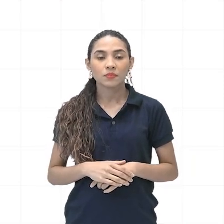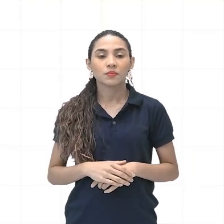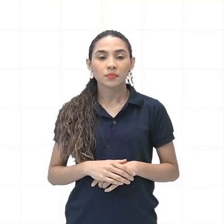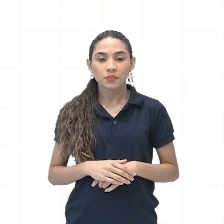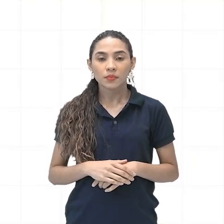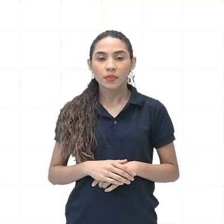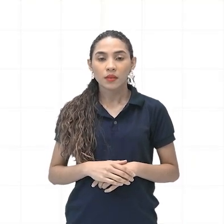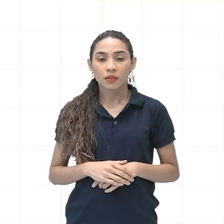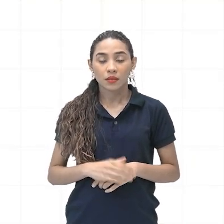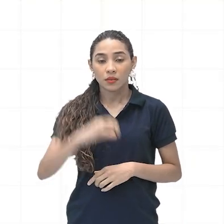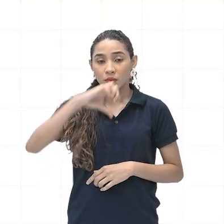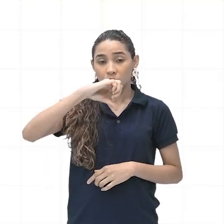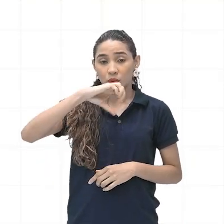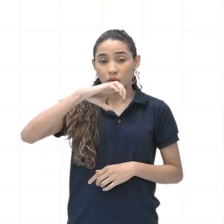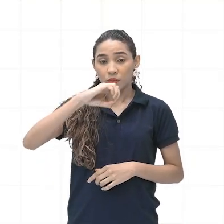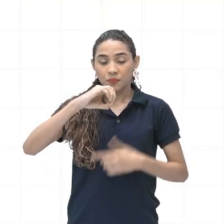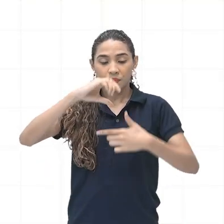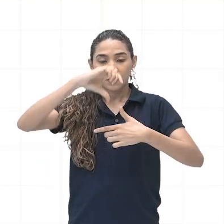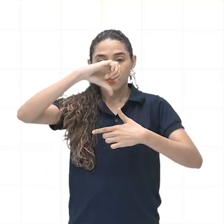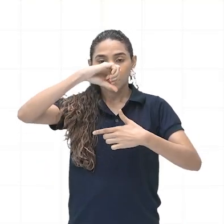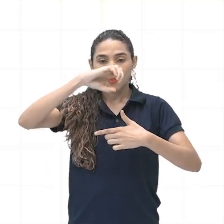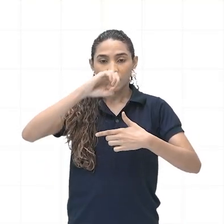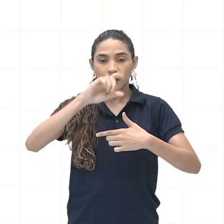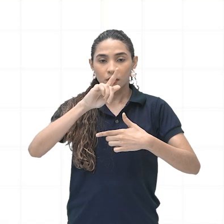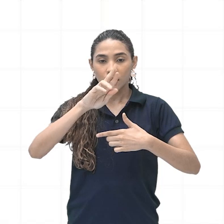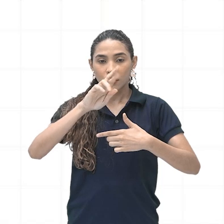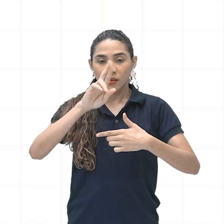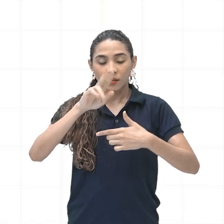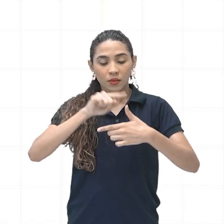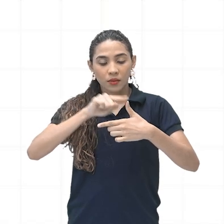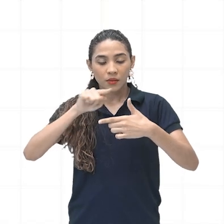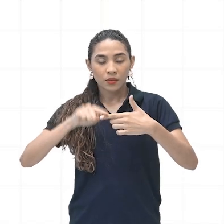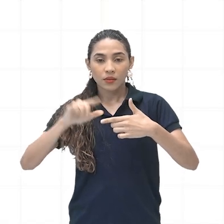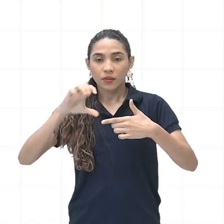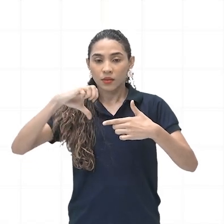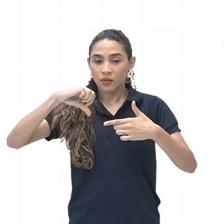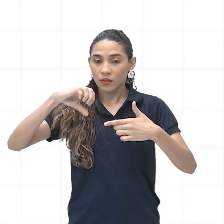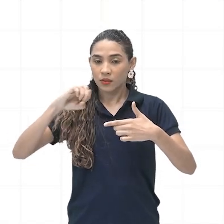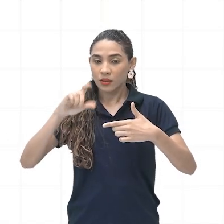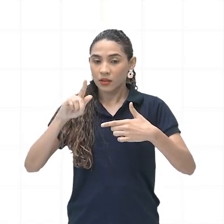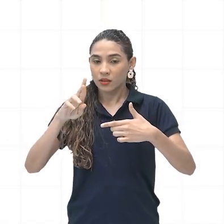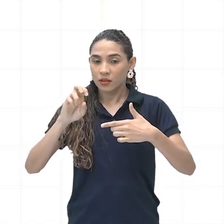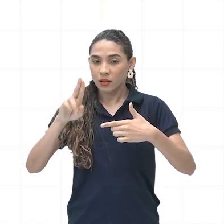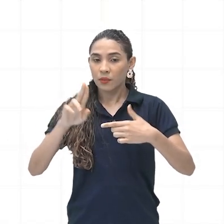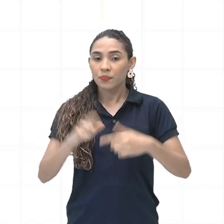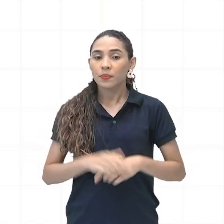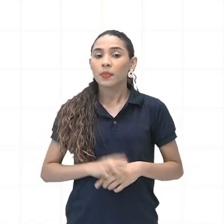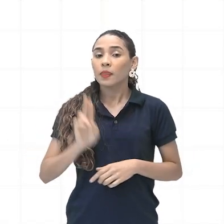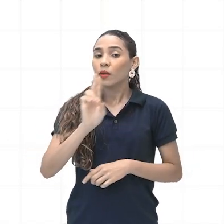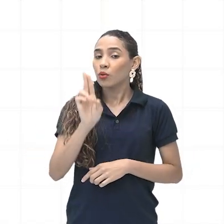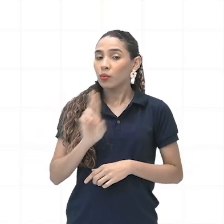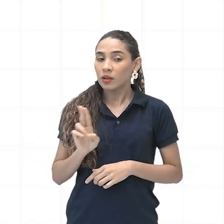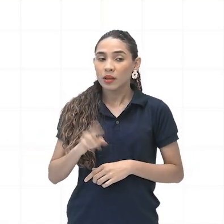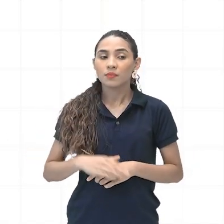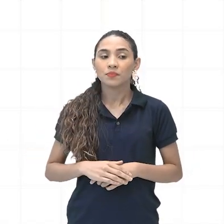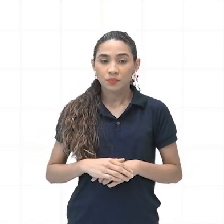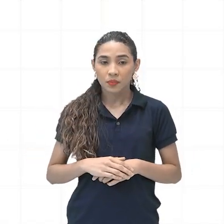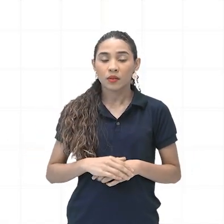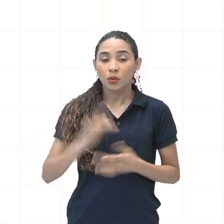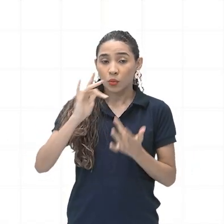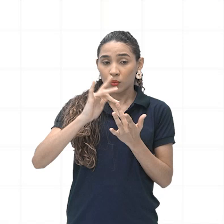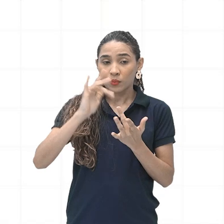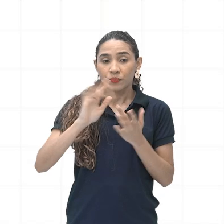com um ângulo de 90 graus aqui no vértice A, certo? E aí, nós vamos primeiro renomear o triângulo